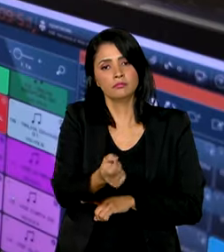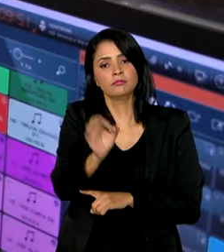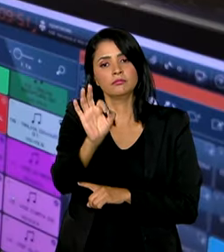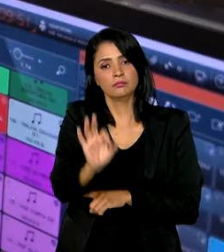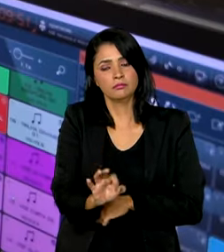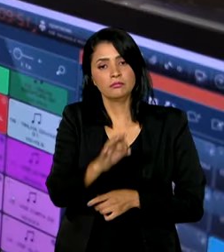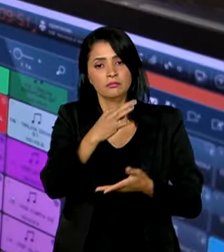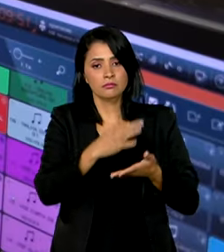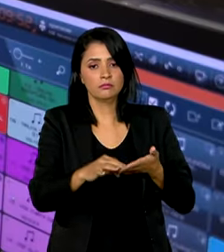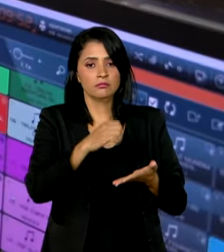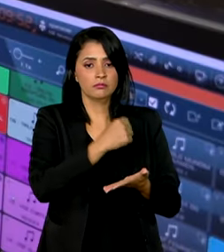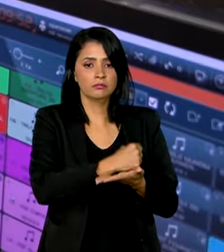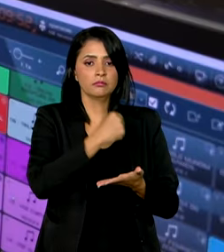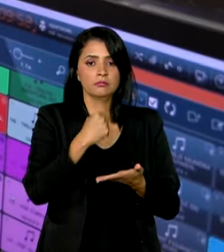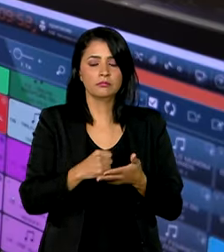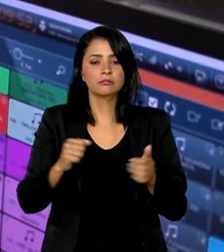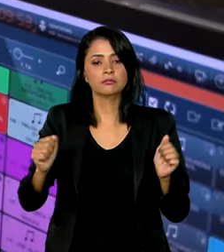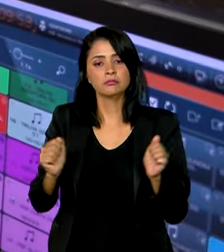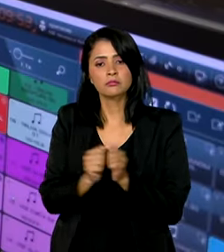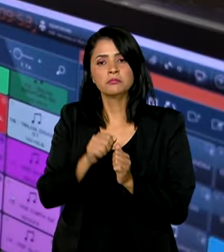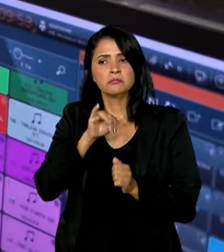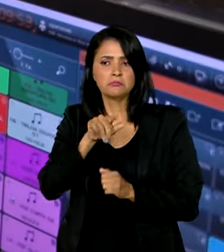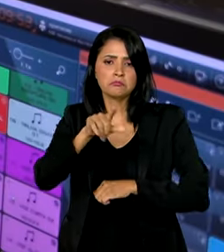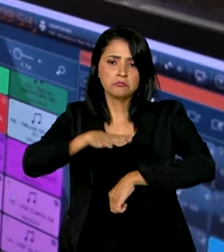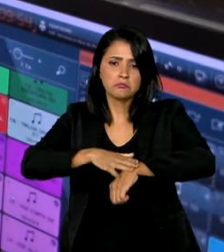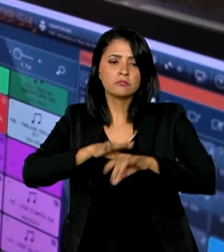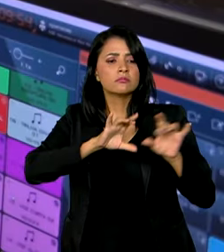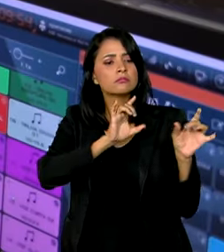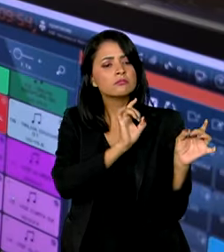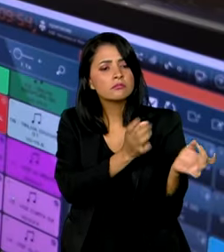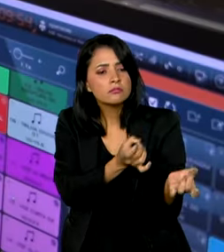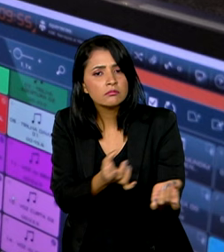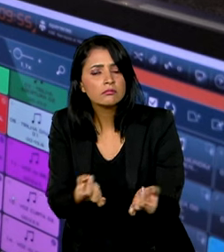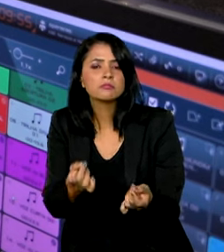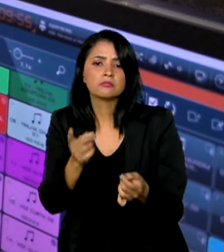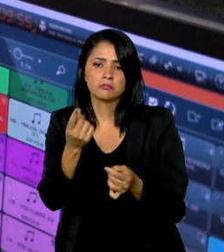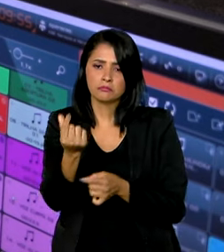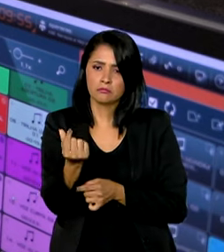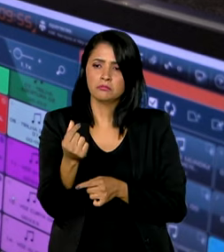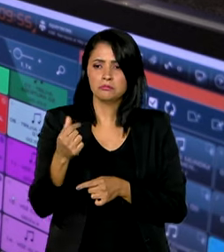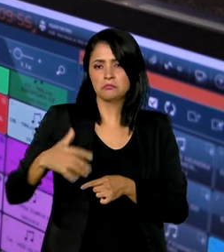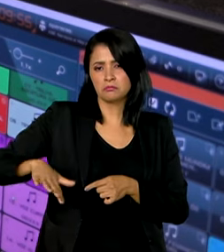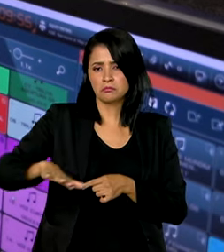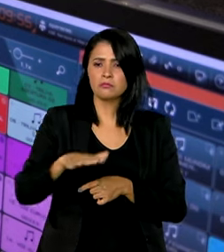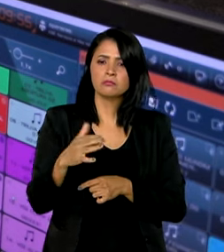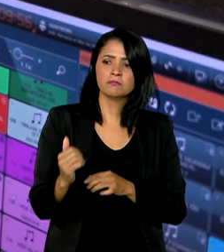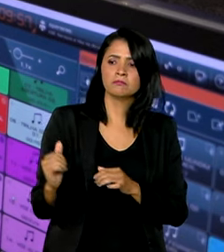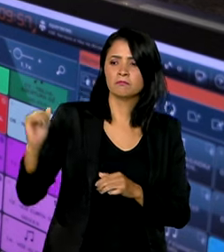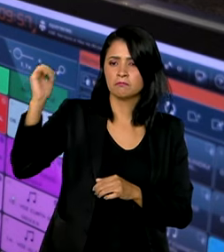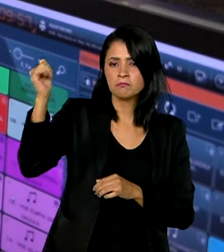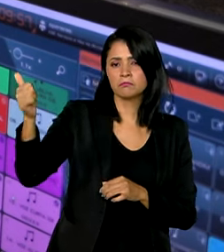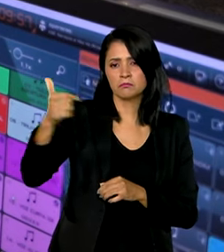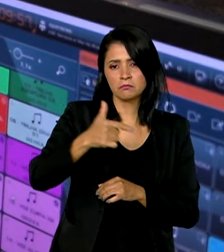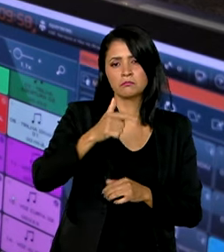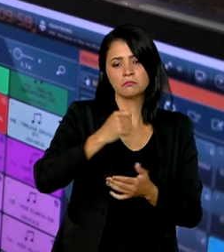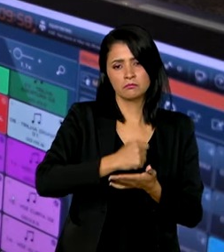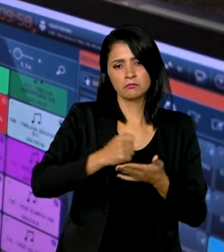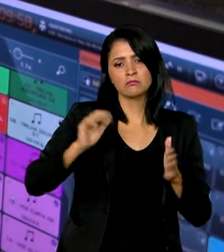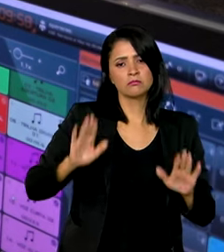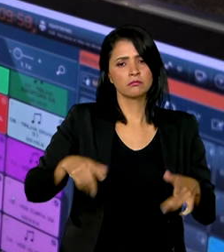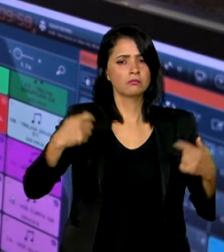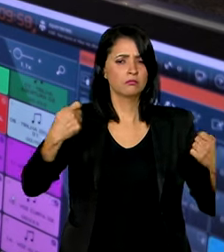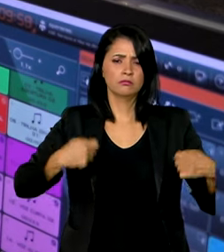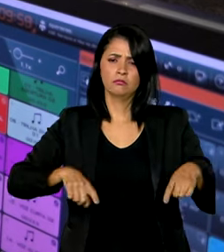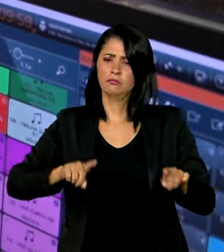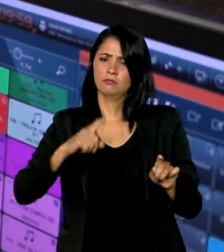vamos assinar um contrato com eles se lá na hora de vender o preço do mercado estiver acima do que está contratado ele não precisa